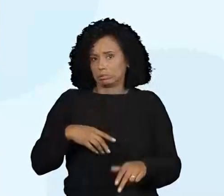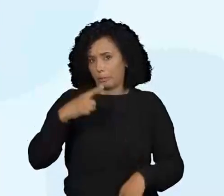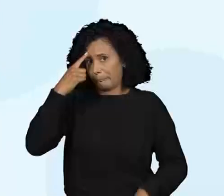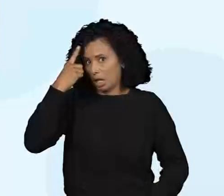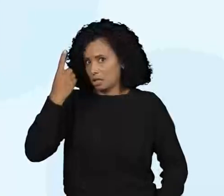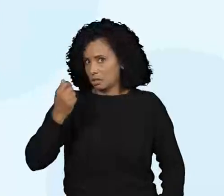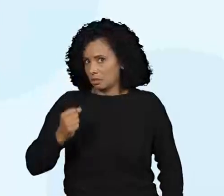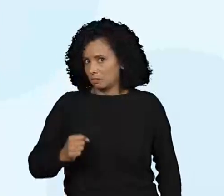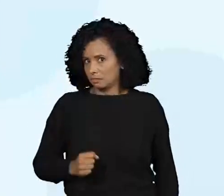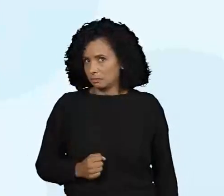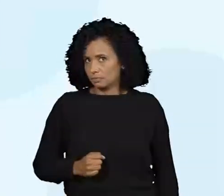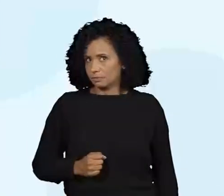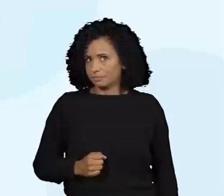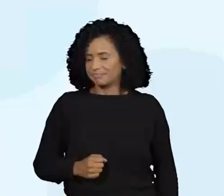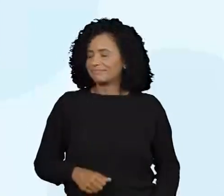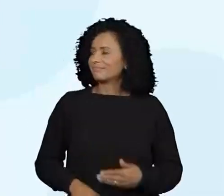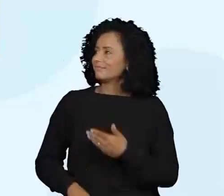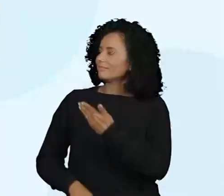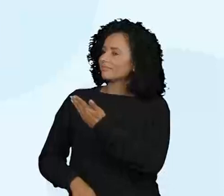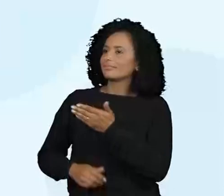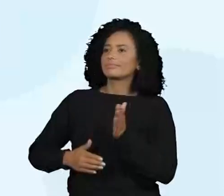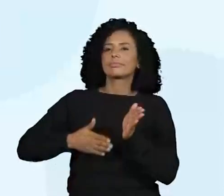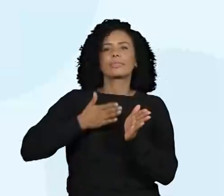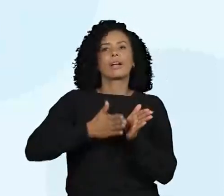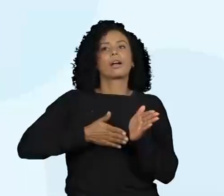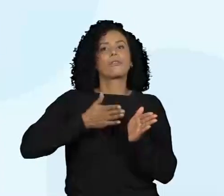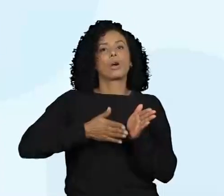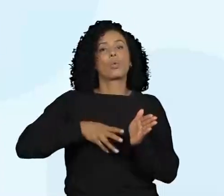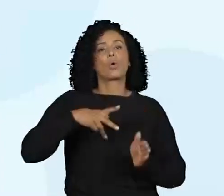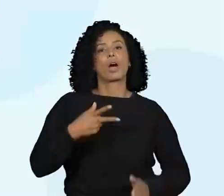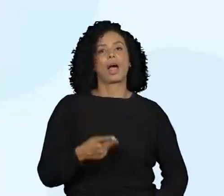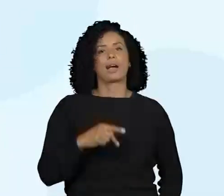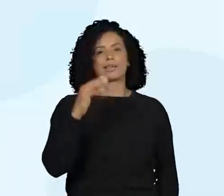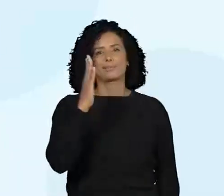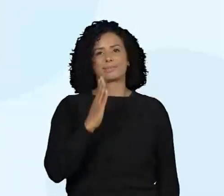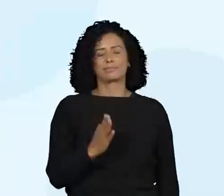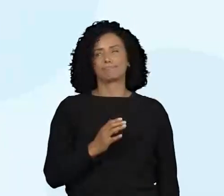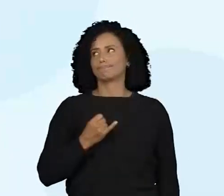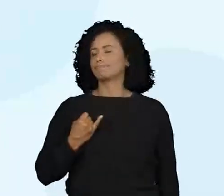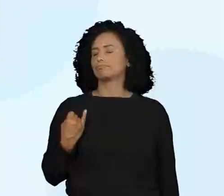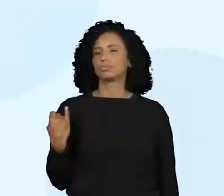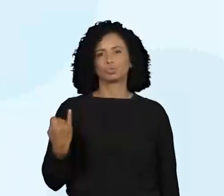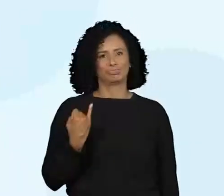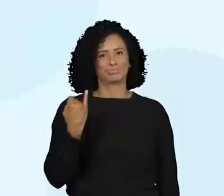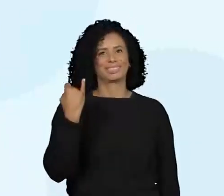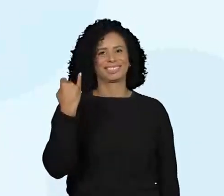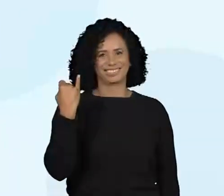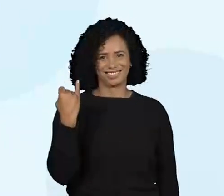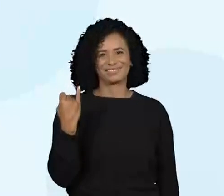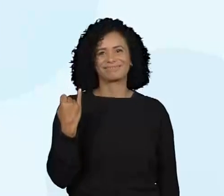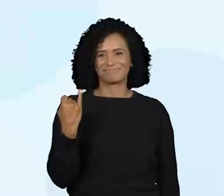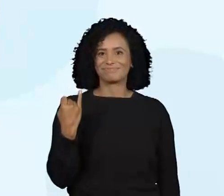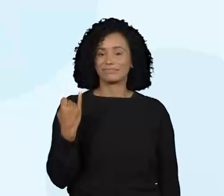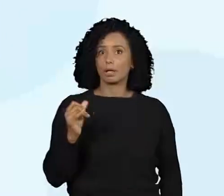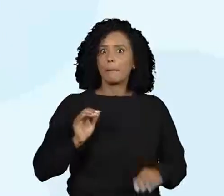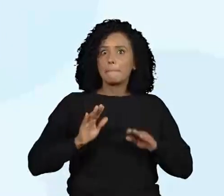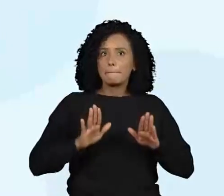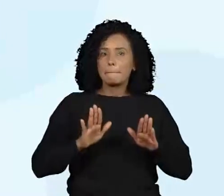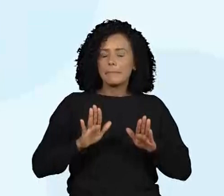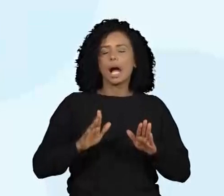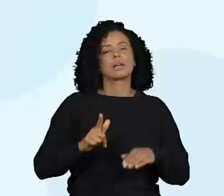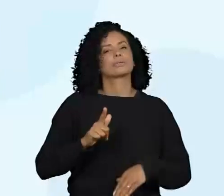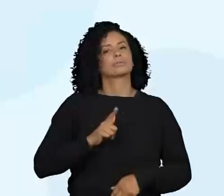Ferroviária no Brasil. Ferroviária que foi muito e continua sendo muito importante no Brasil, mas tem aí uma história